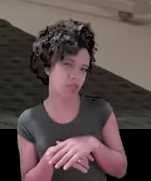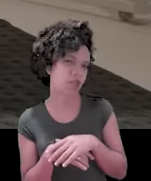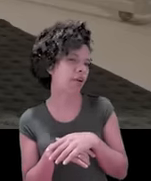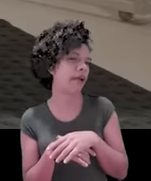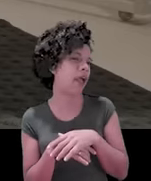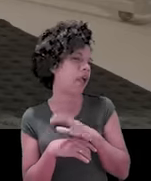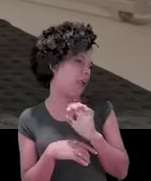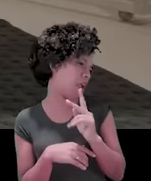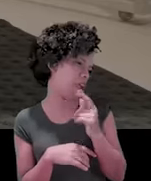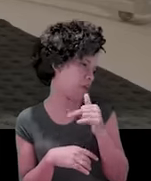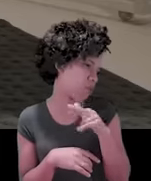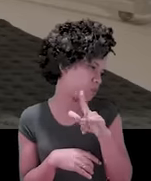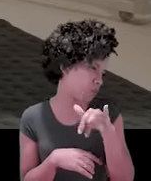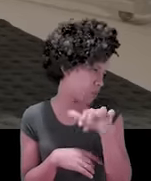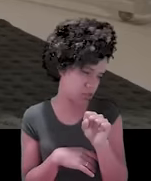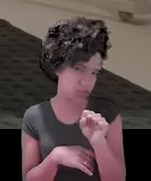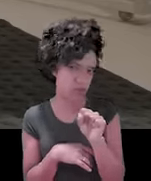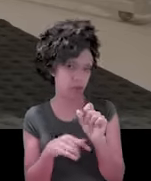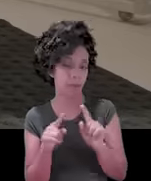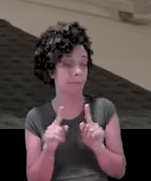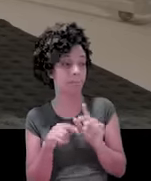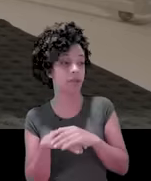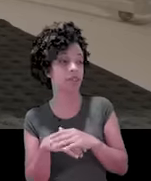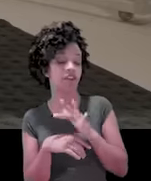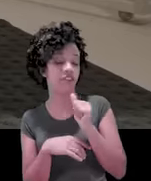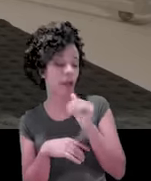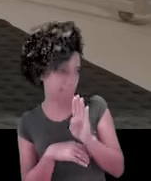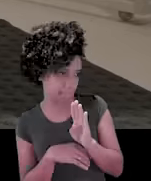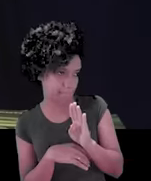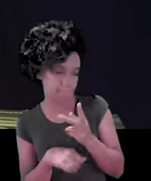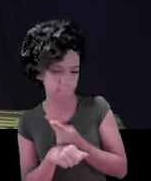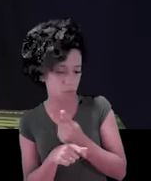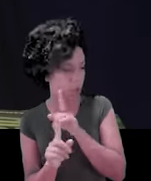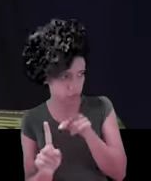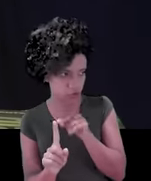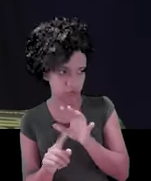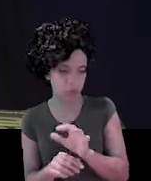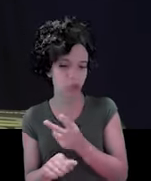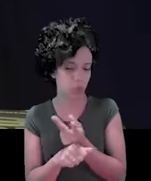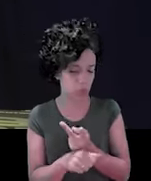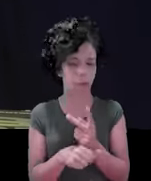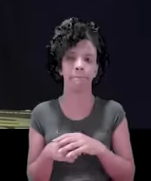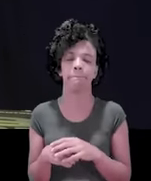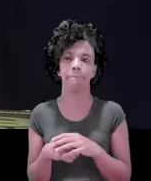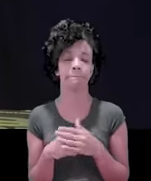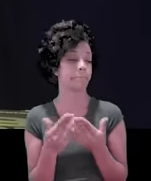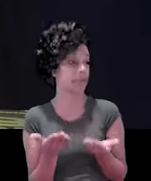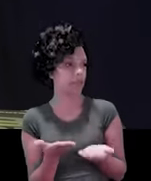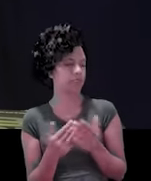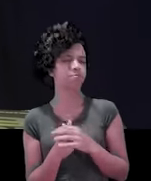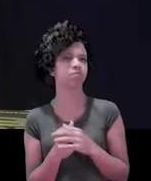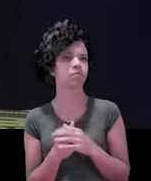hélice né tipo um arco necessidade de uma certa fazer um casa é um avião da FAB para isso E